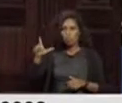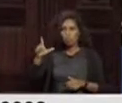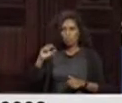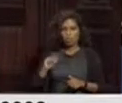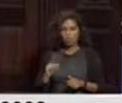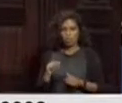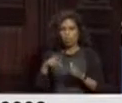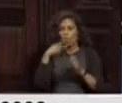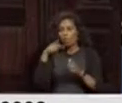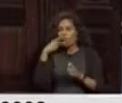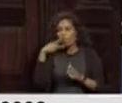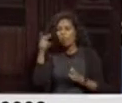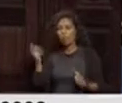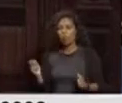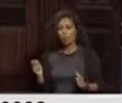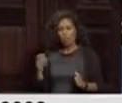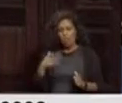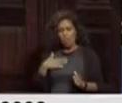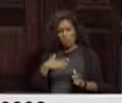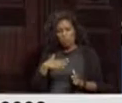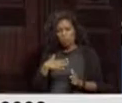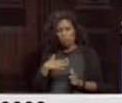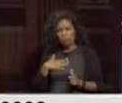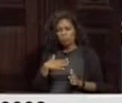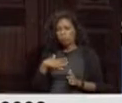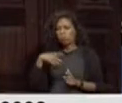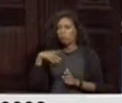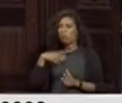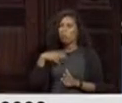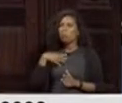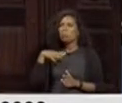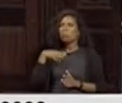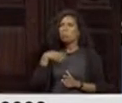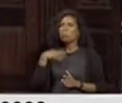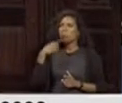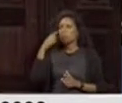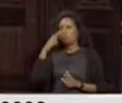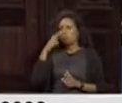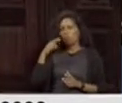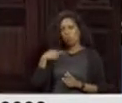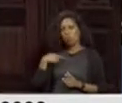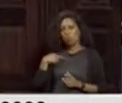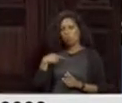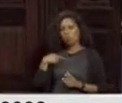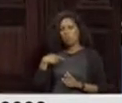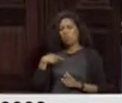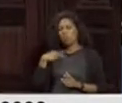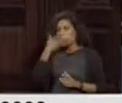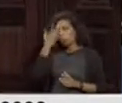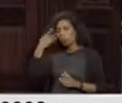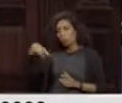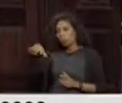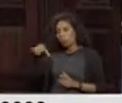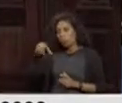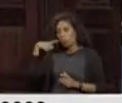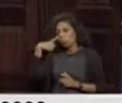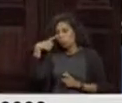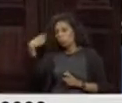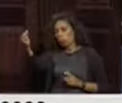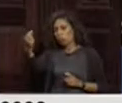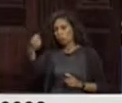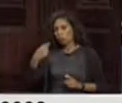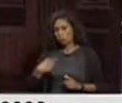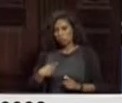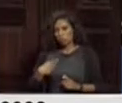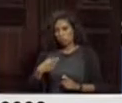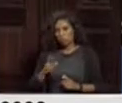dele. Ele foi escolhido para sê-lo. Ele não pediu para ser. Ele não se aglutinou para ser. Ele